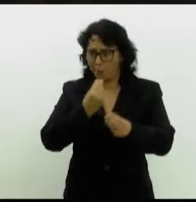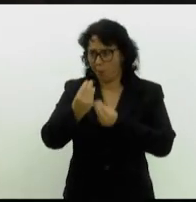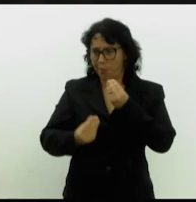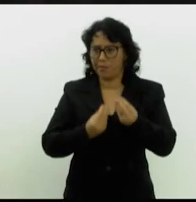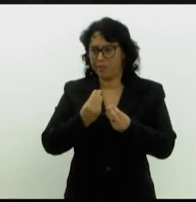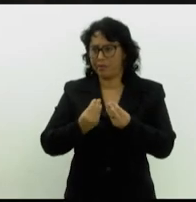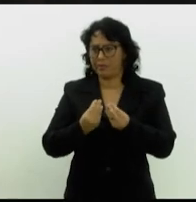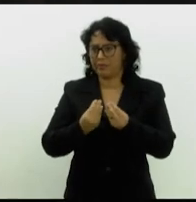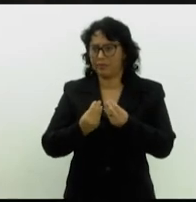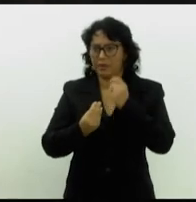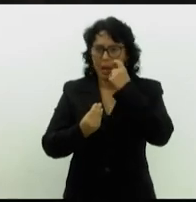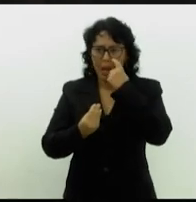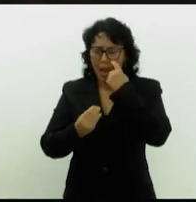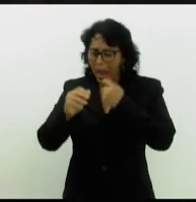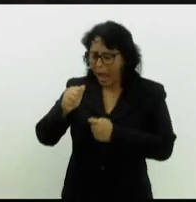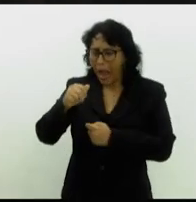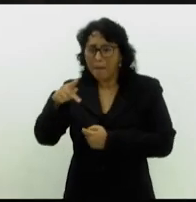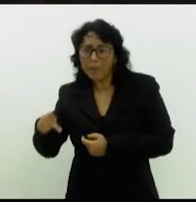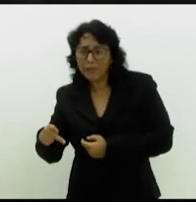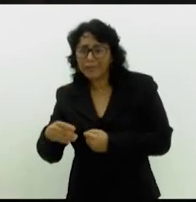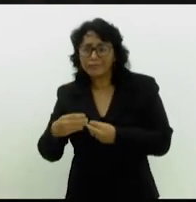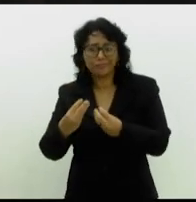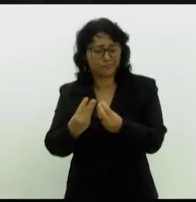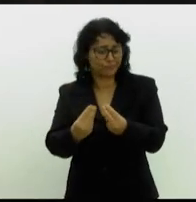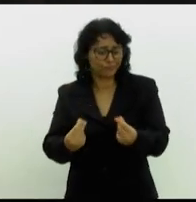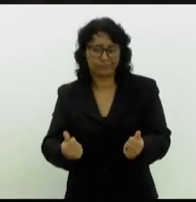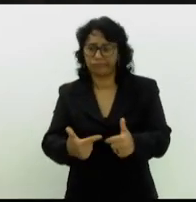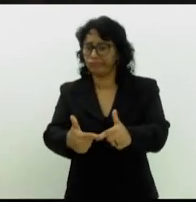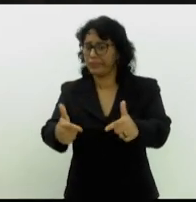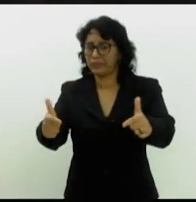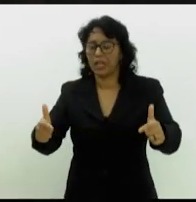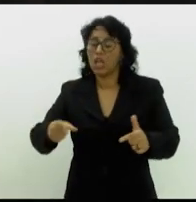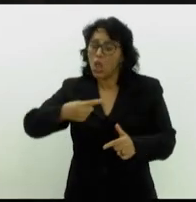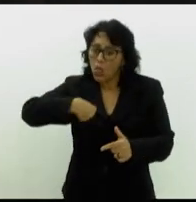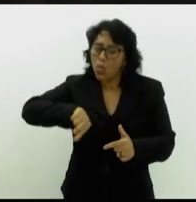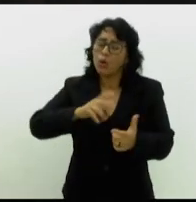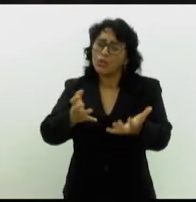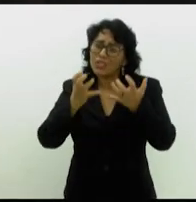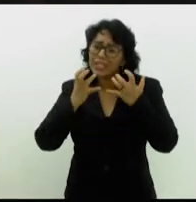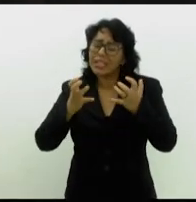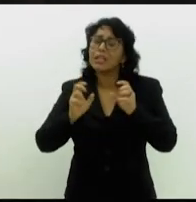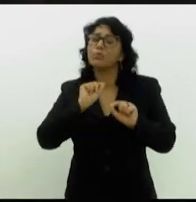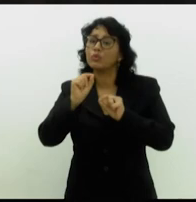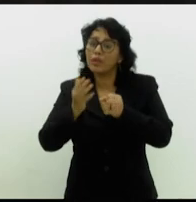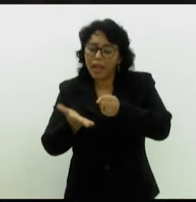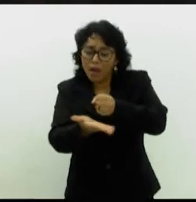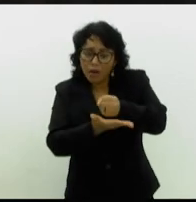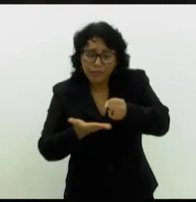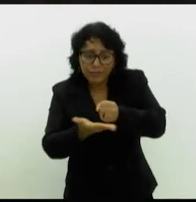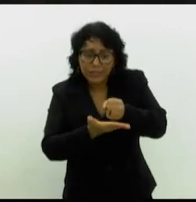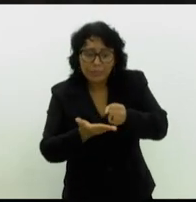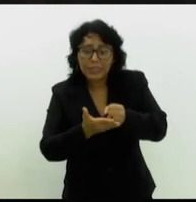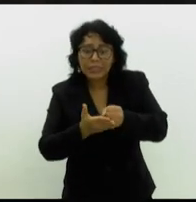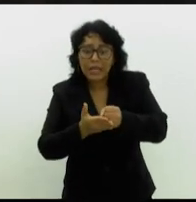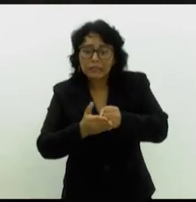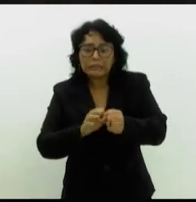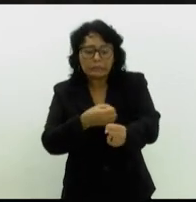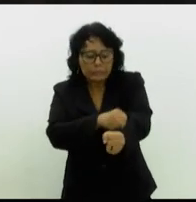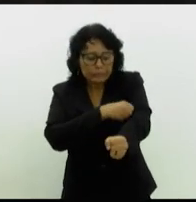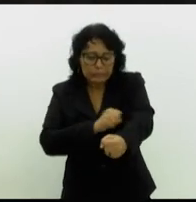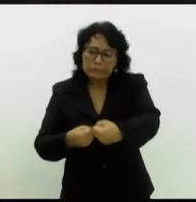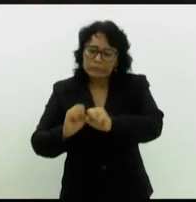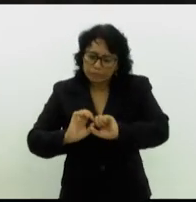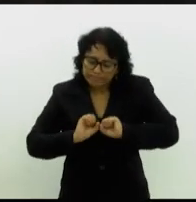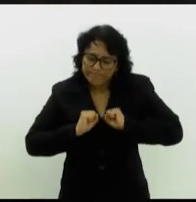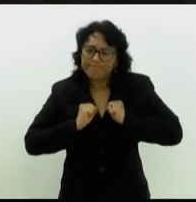então nós queremos né Eh e alguns pontos são fundamentais na luta dos animadores culturais primeira delas